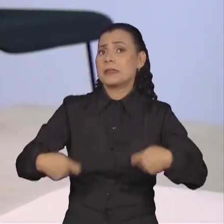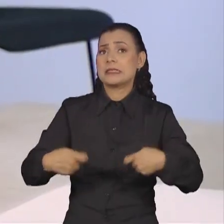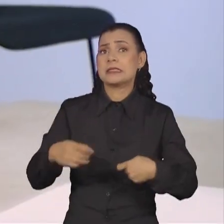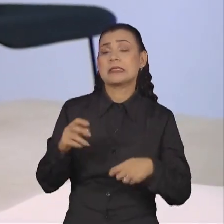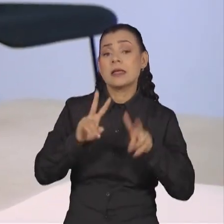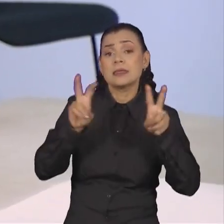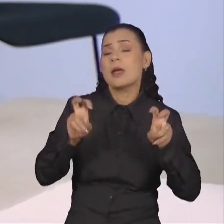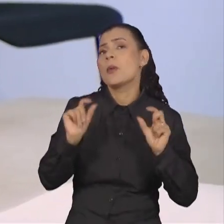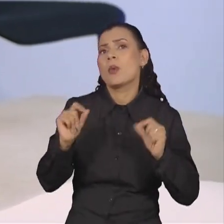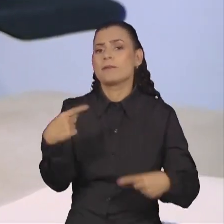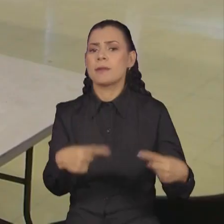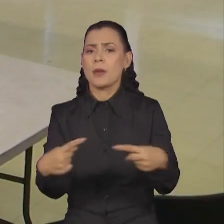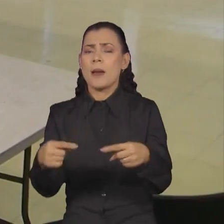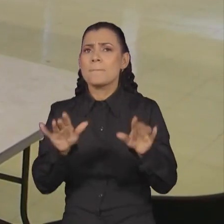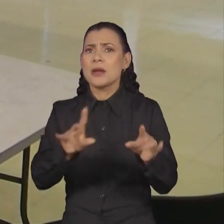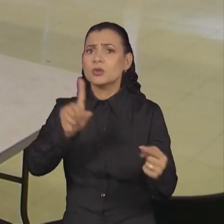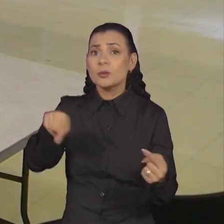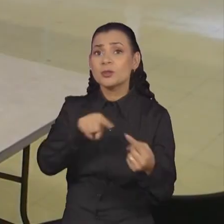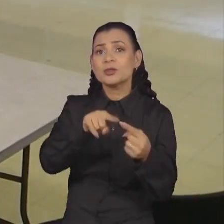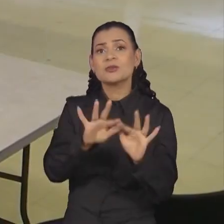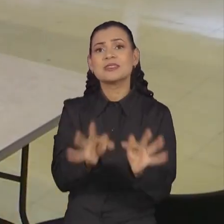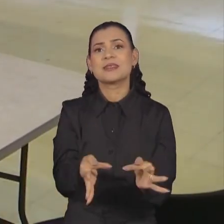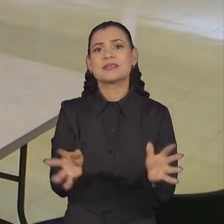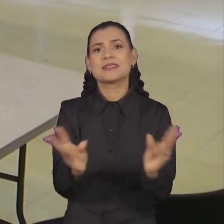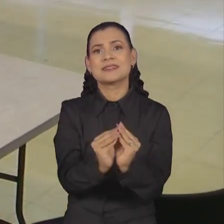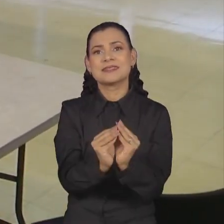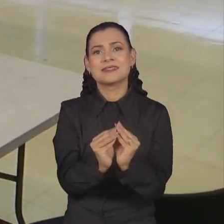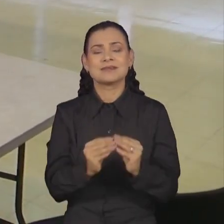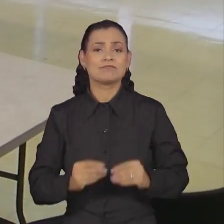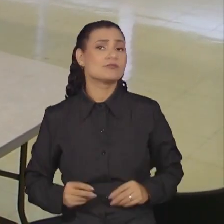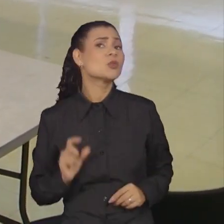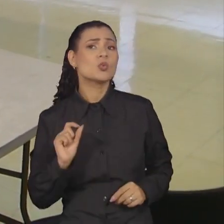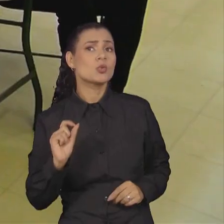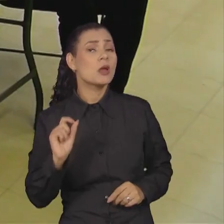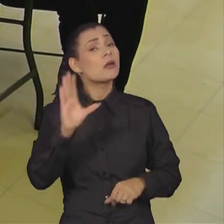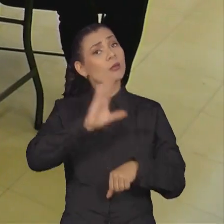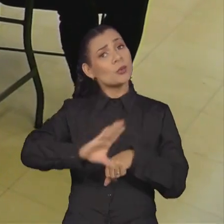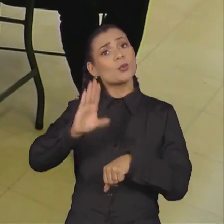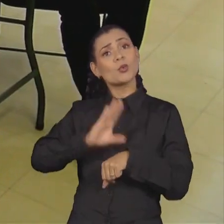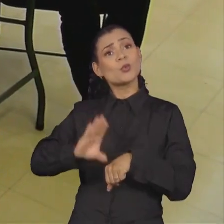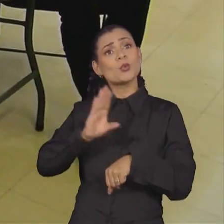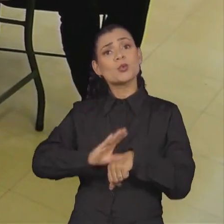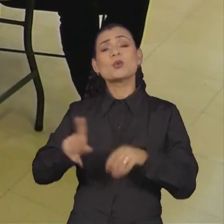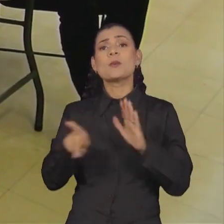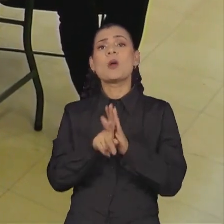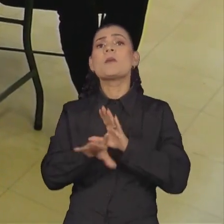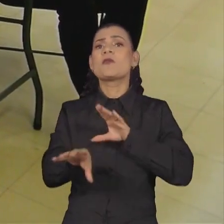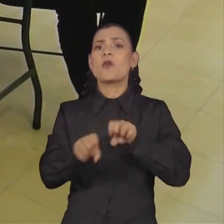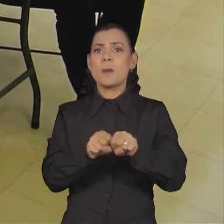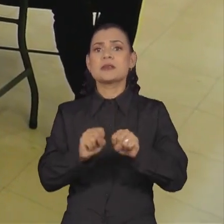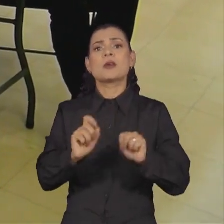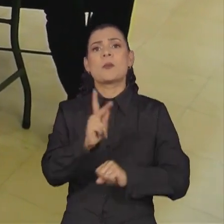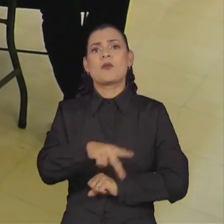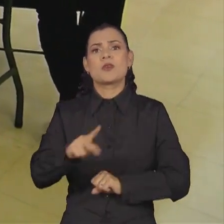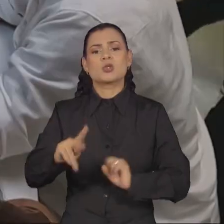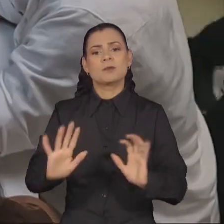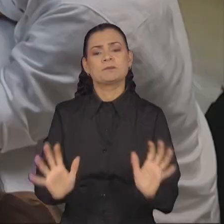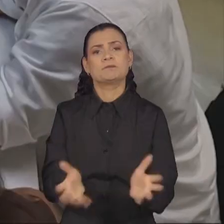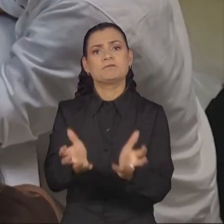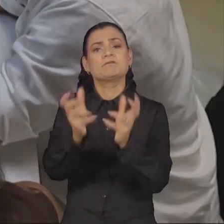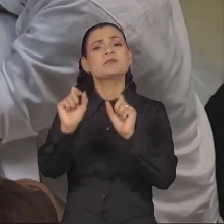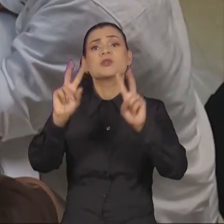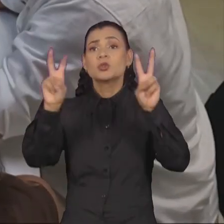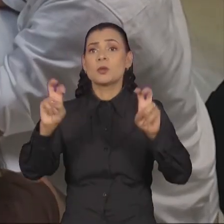Mas o objetivo é simples de entender. Esse é um curso de formação para ampliar e melhorar a educação